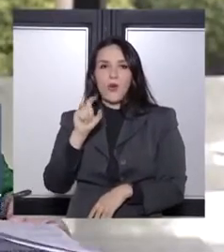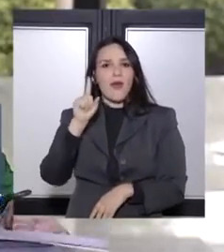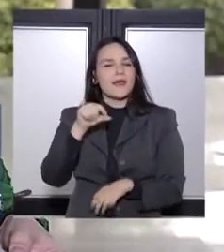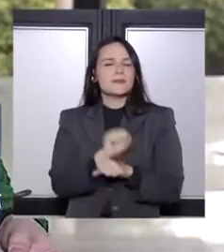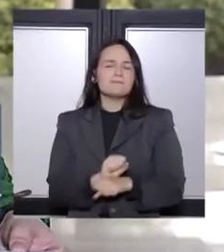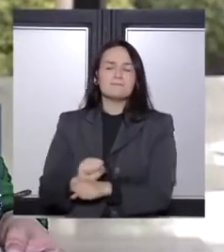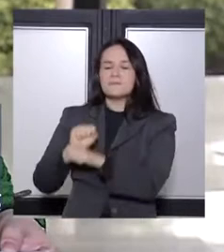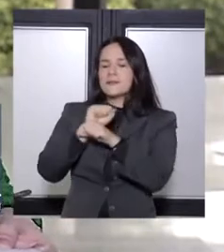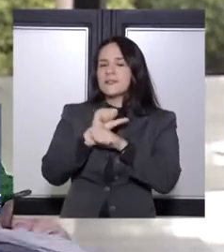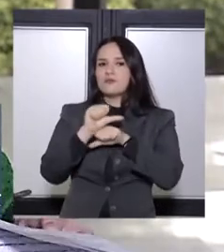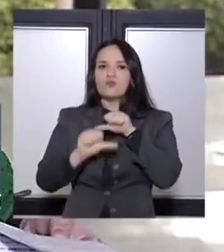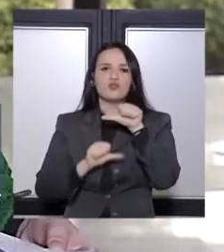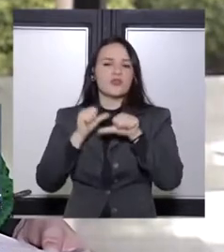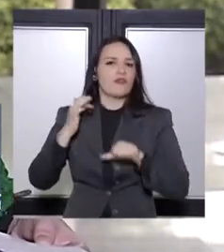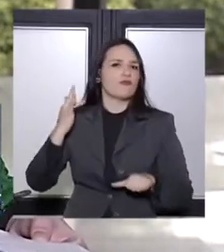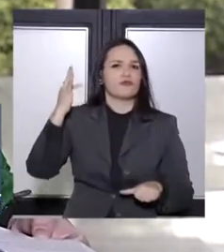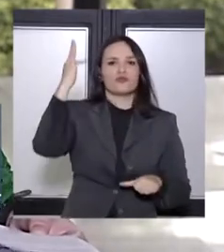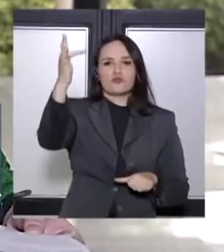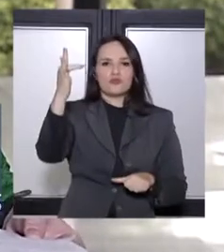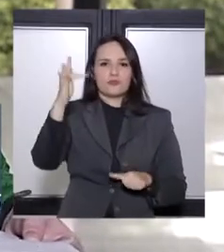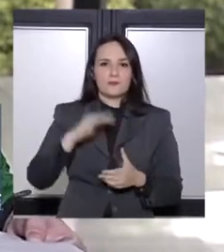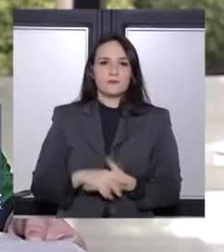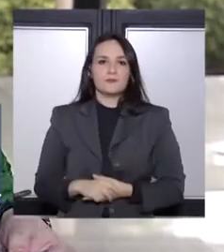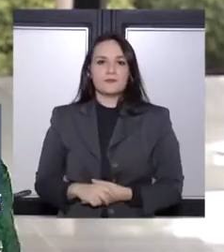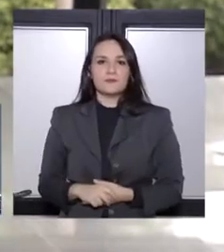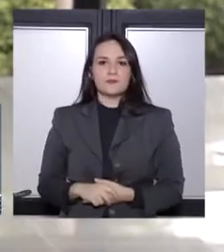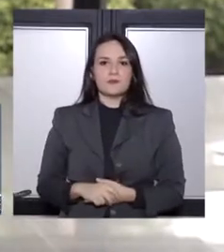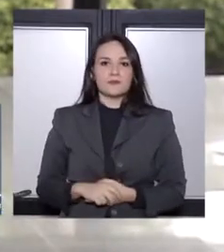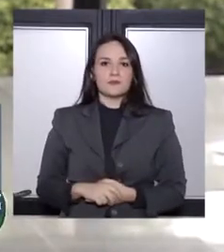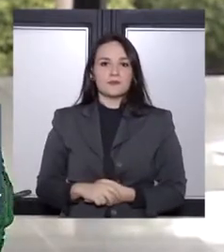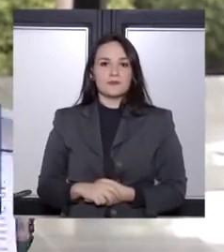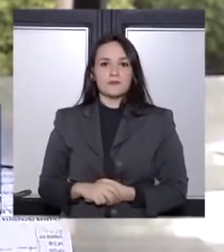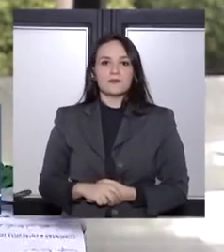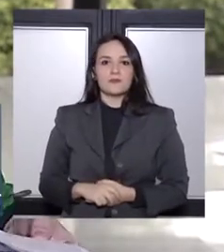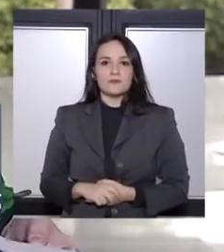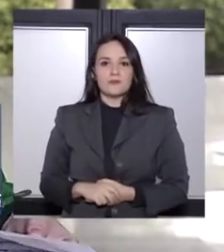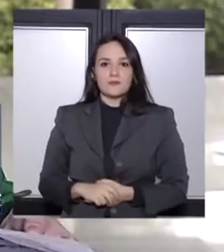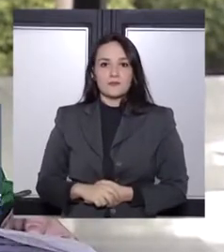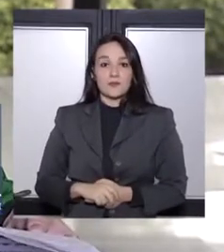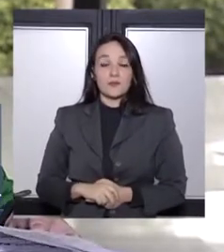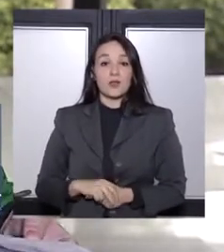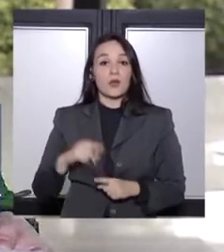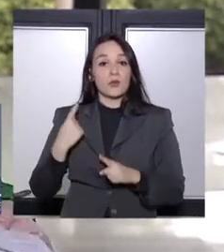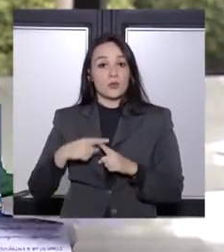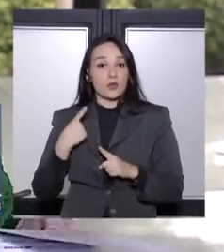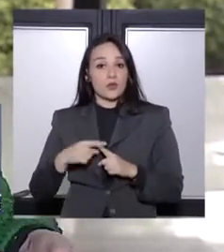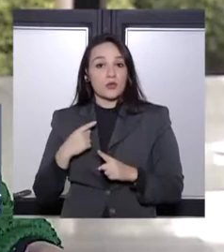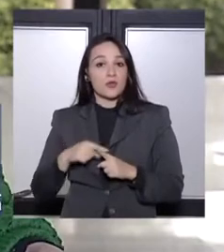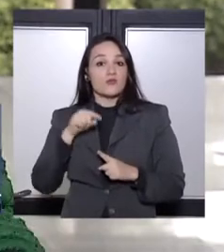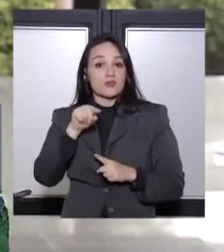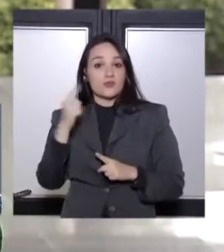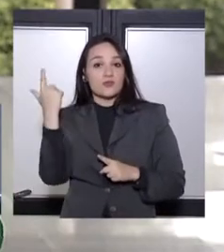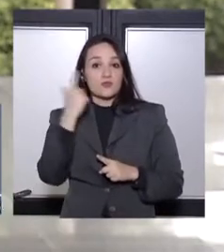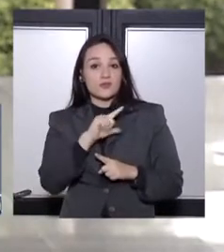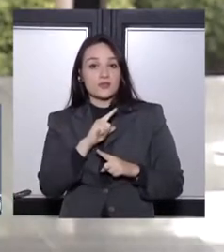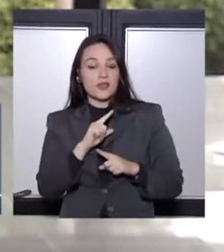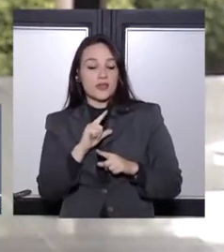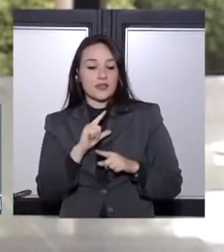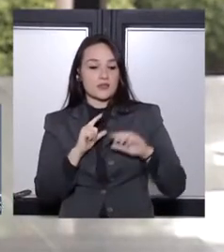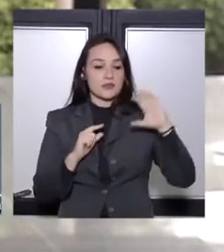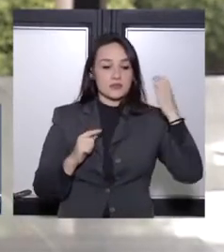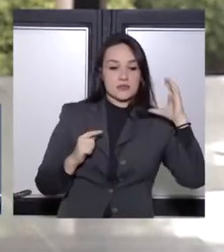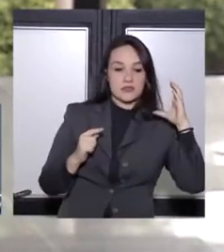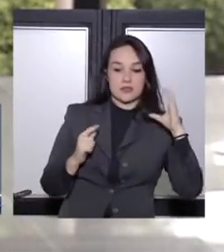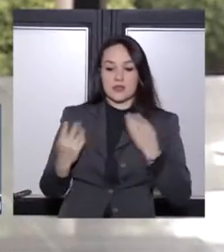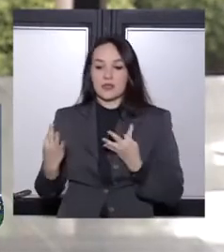de mudança da humanidade, né? Onde você consegue aliar a ciência, a